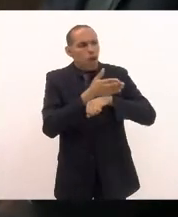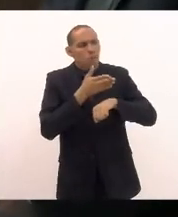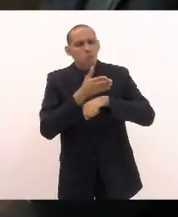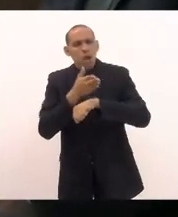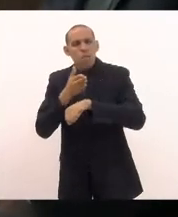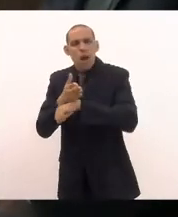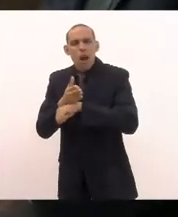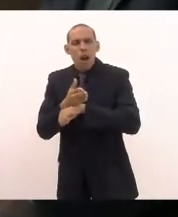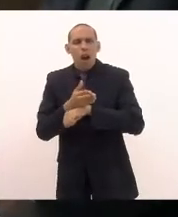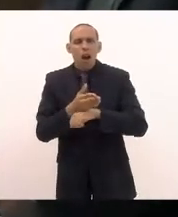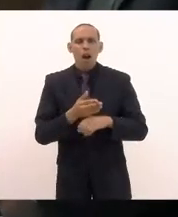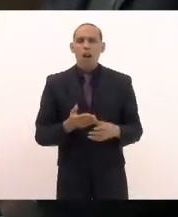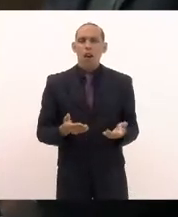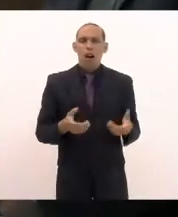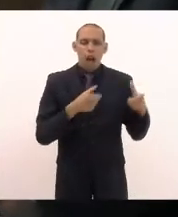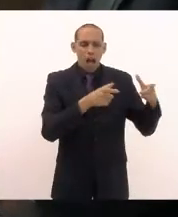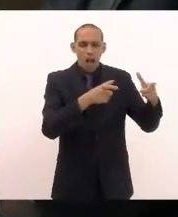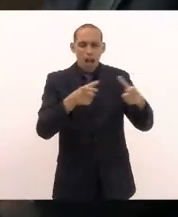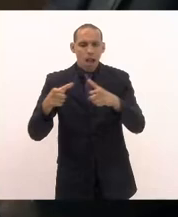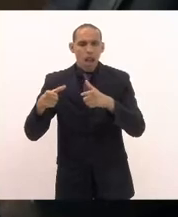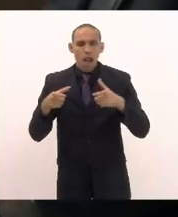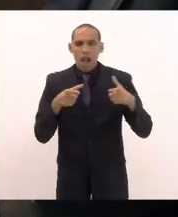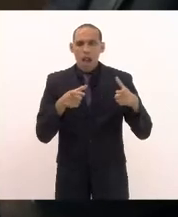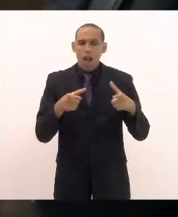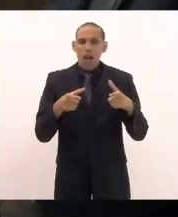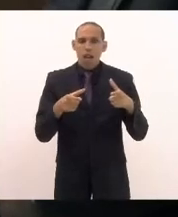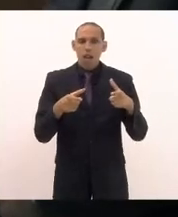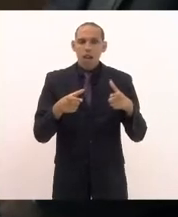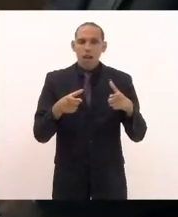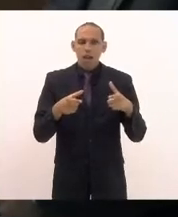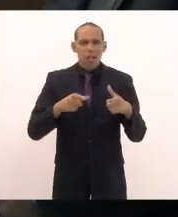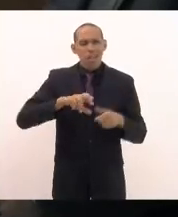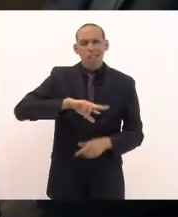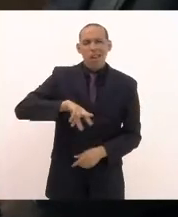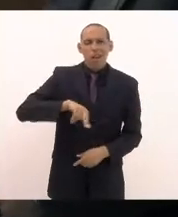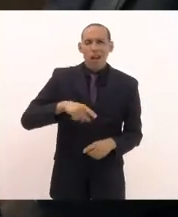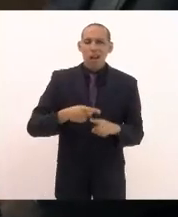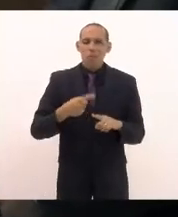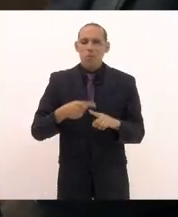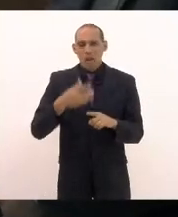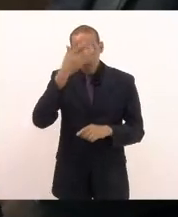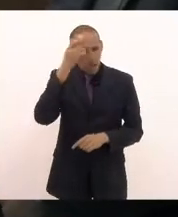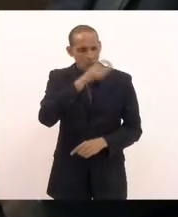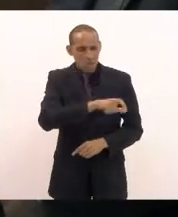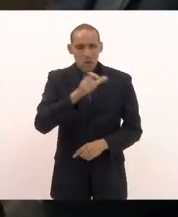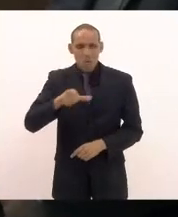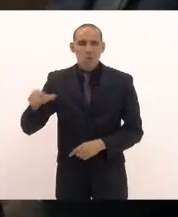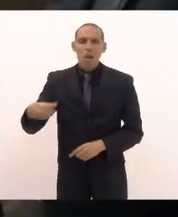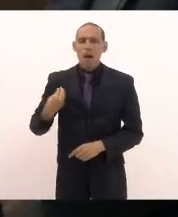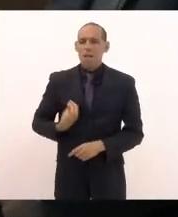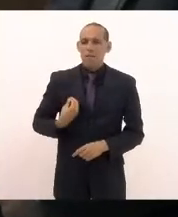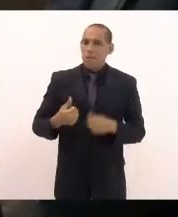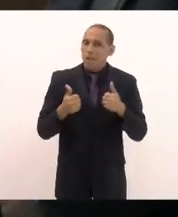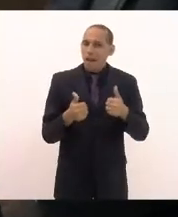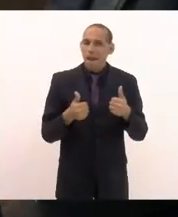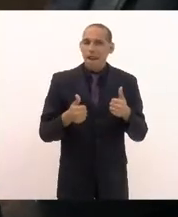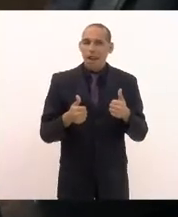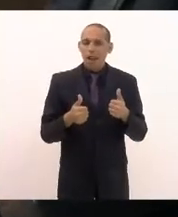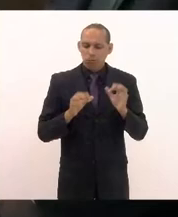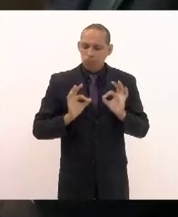de adentrarem nessas áreas, e não por causa das pessoas honestas que lá residem,